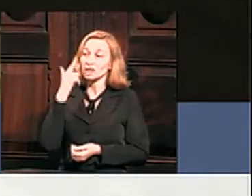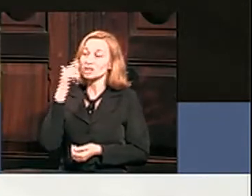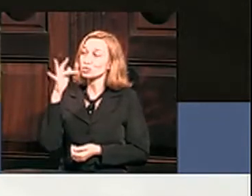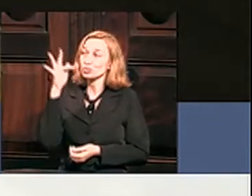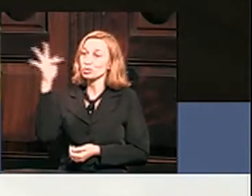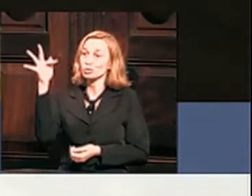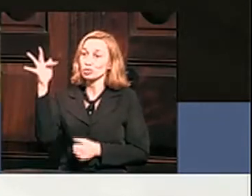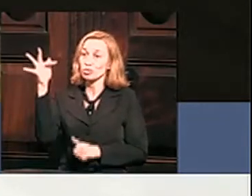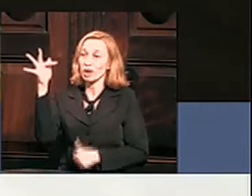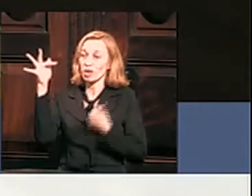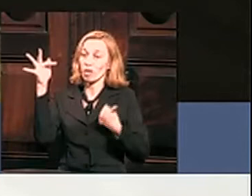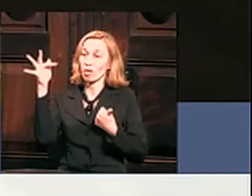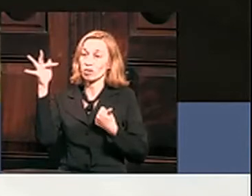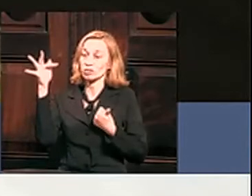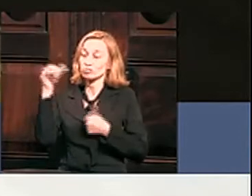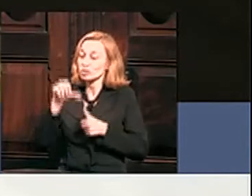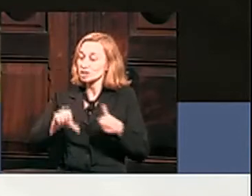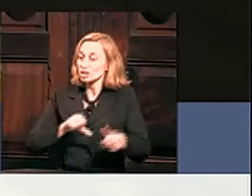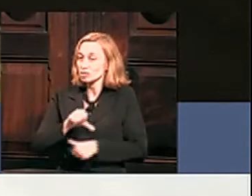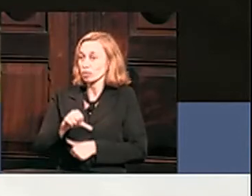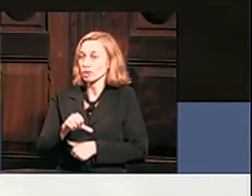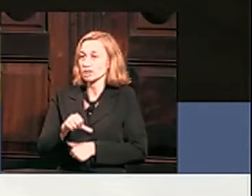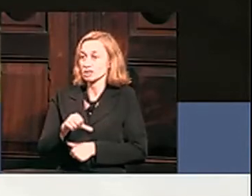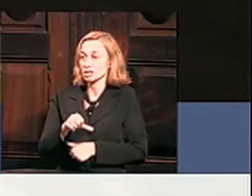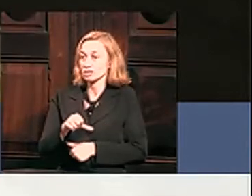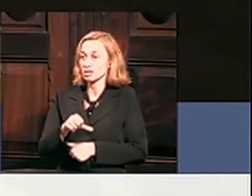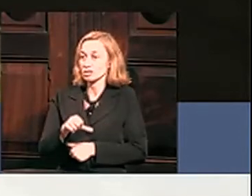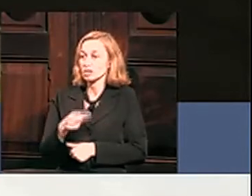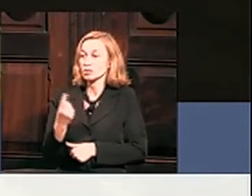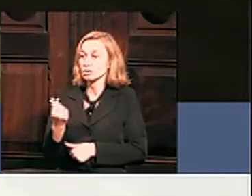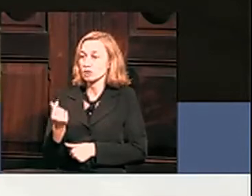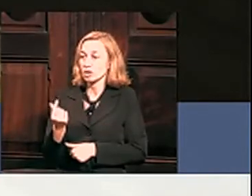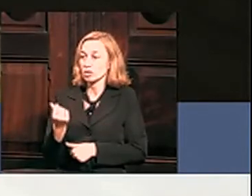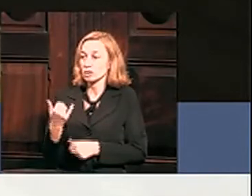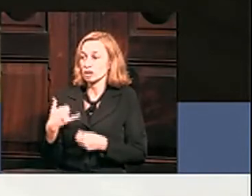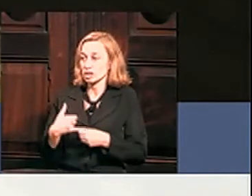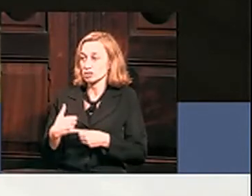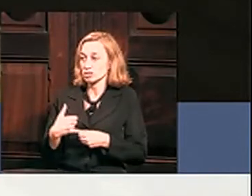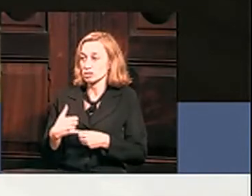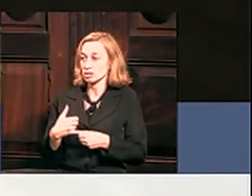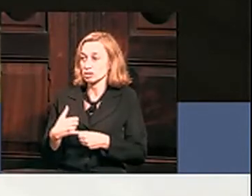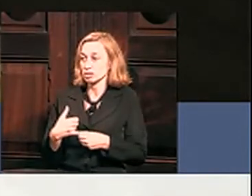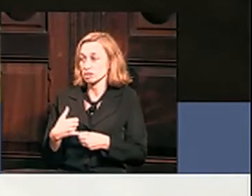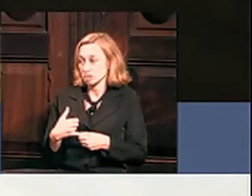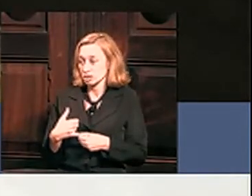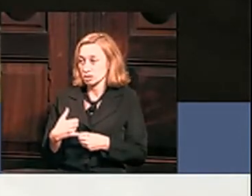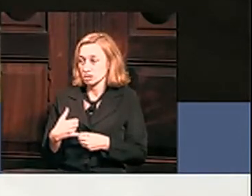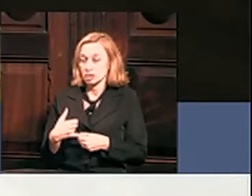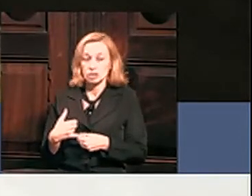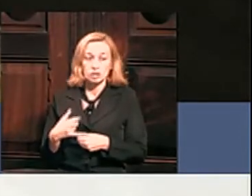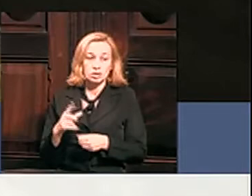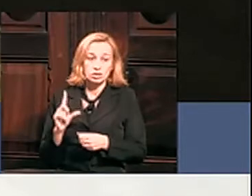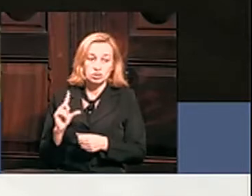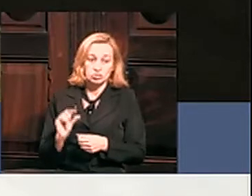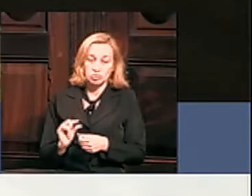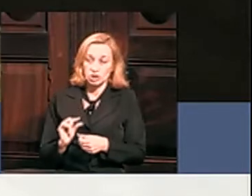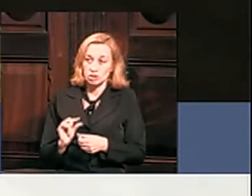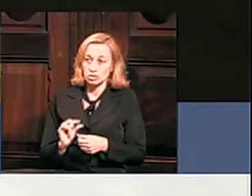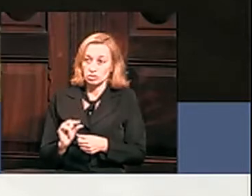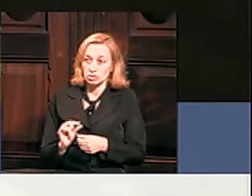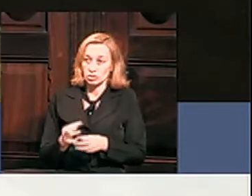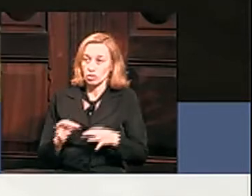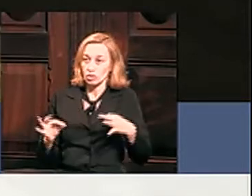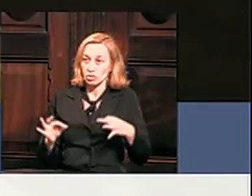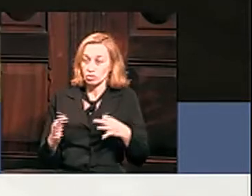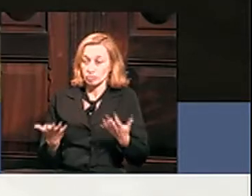realmente de uma mudança no preço da gasolina a curto, médio ou longo prazo.